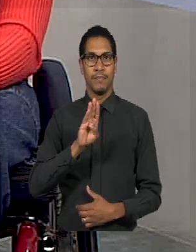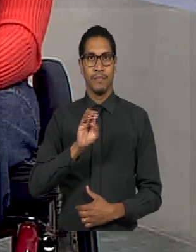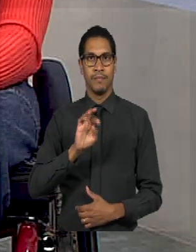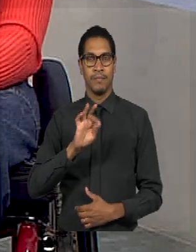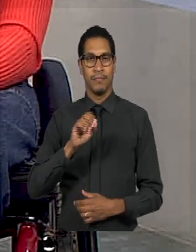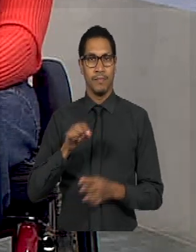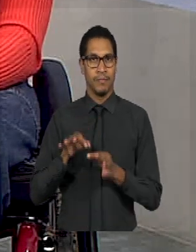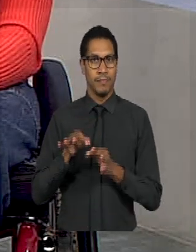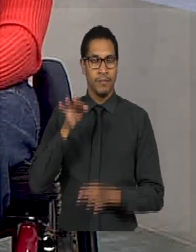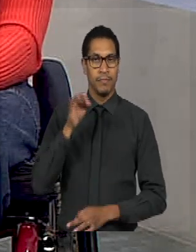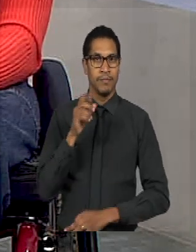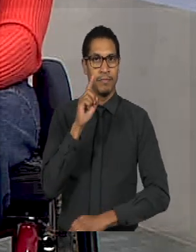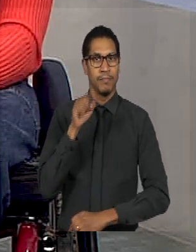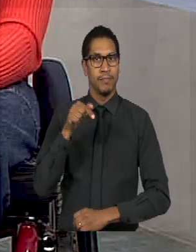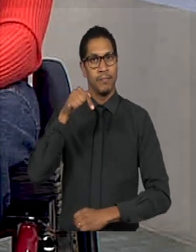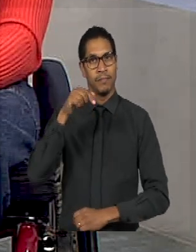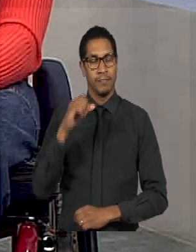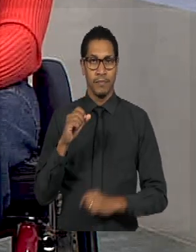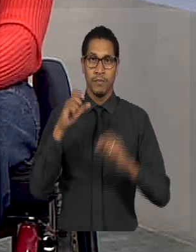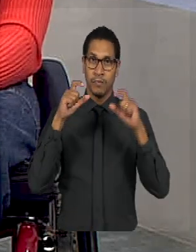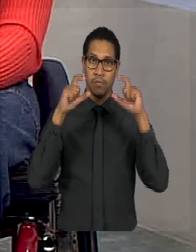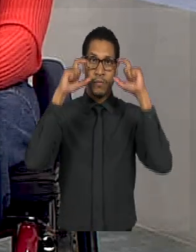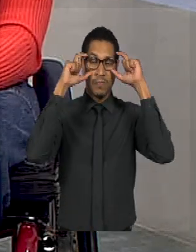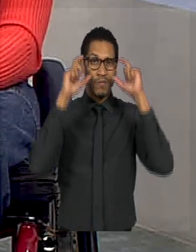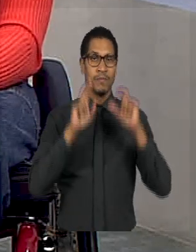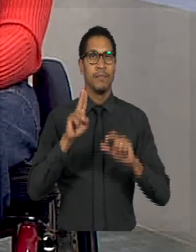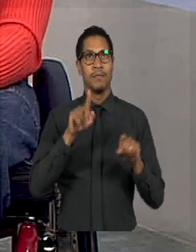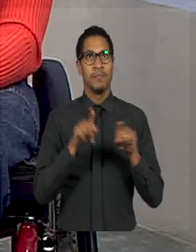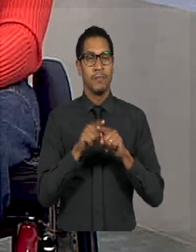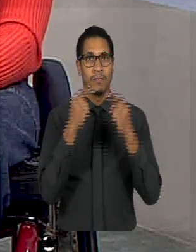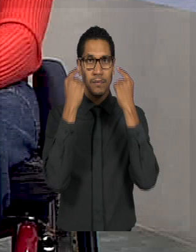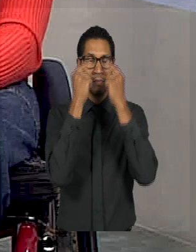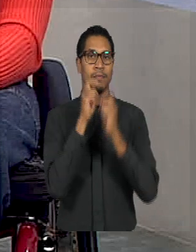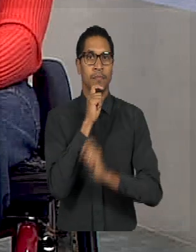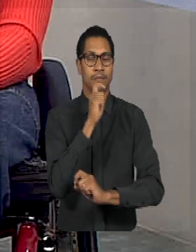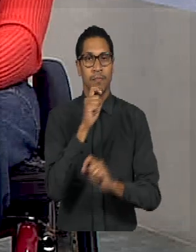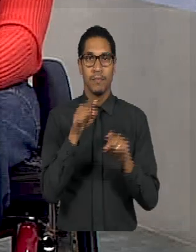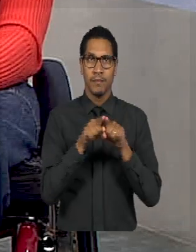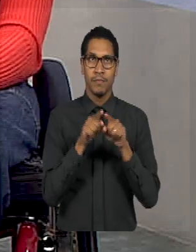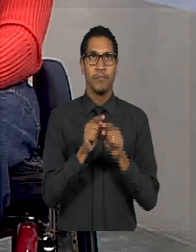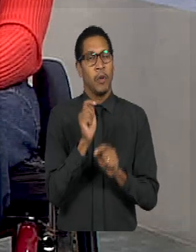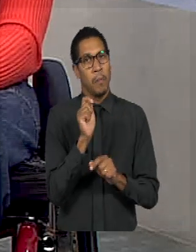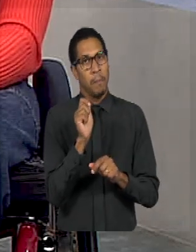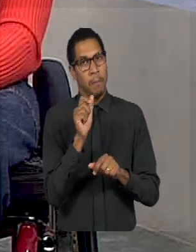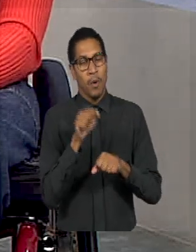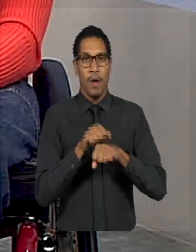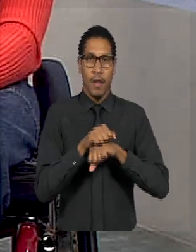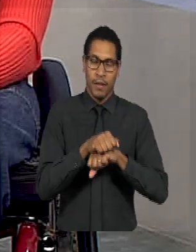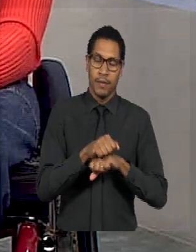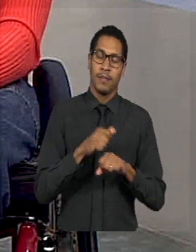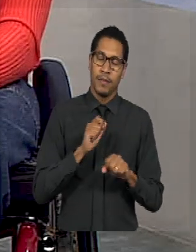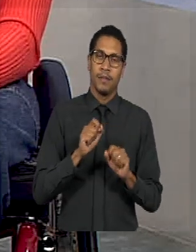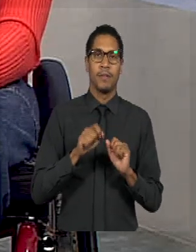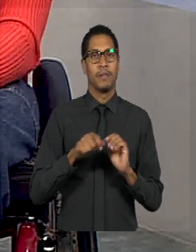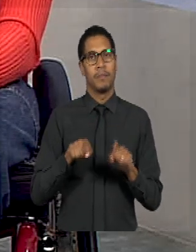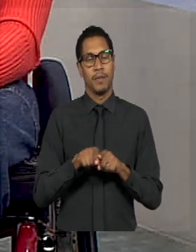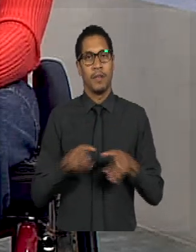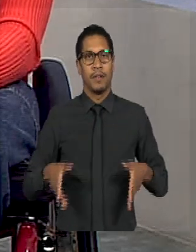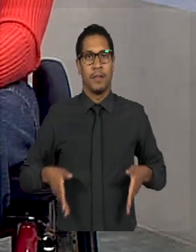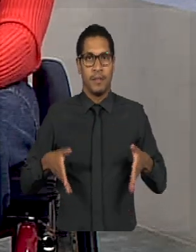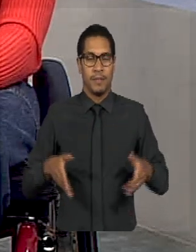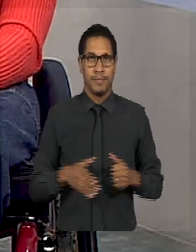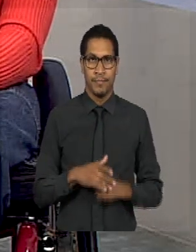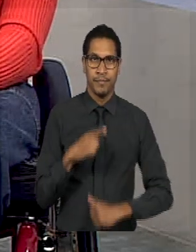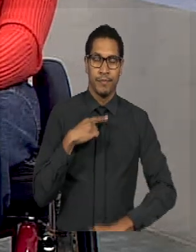1,79 m, uso óculos, tenho os olhos verdes, sou meio calvo, sou cadeirante também. Estou usando uma camisa preta,